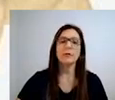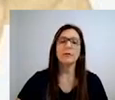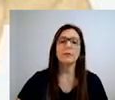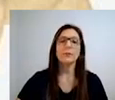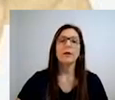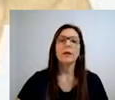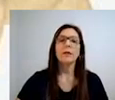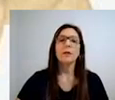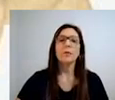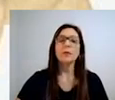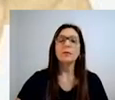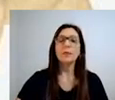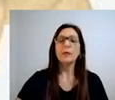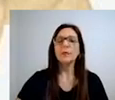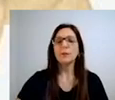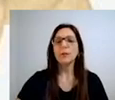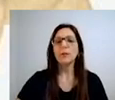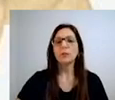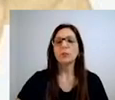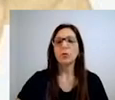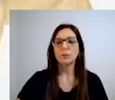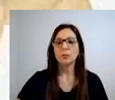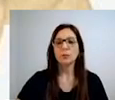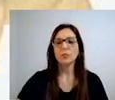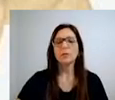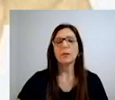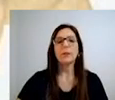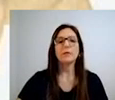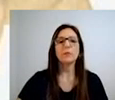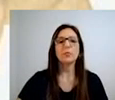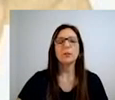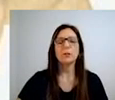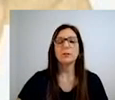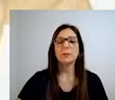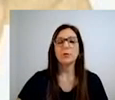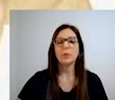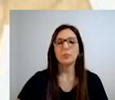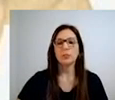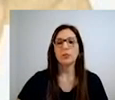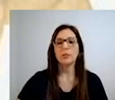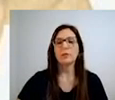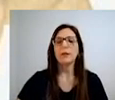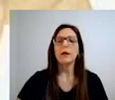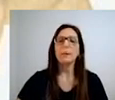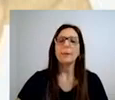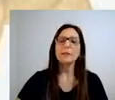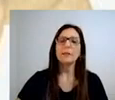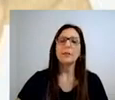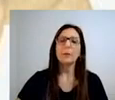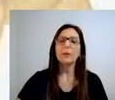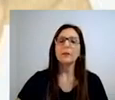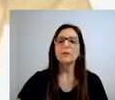células. Mas os gametas femininos, óvulos, e os gametas masculinos, espermatozoides,